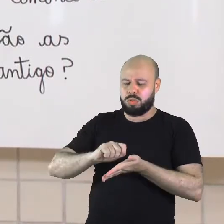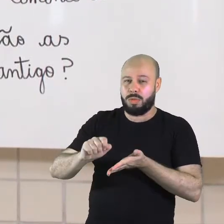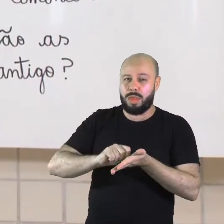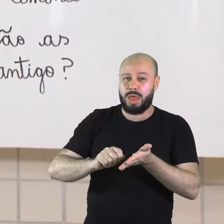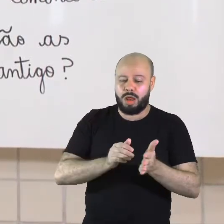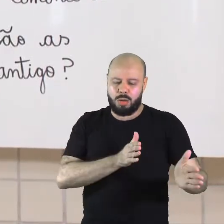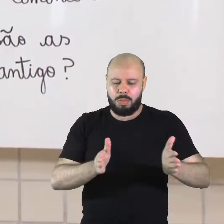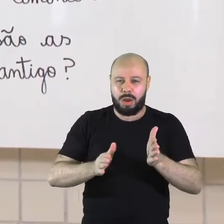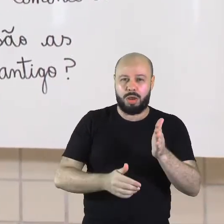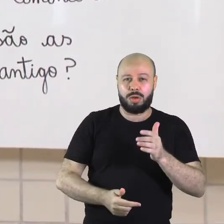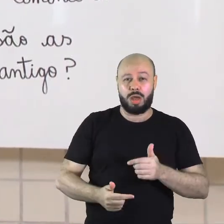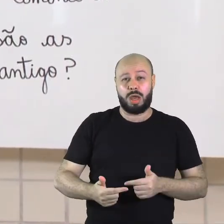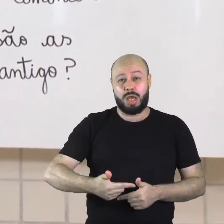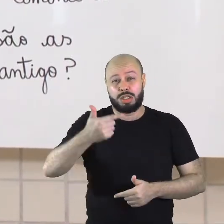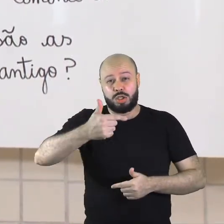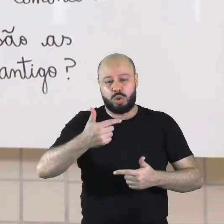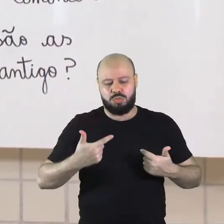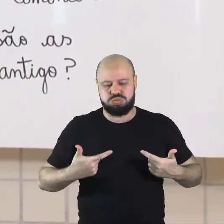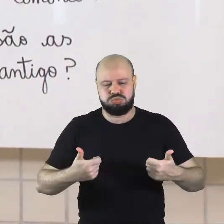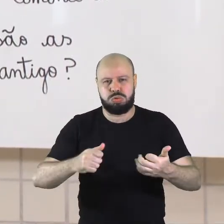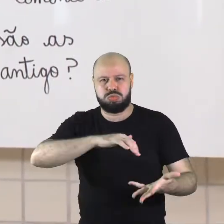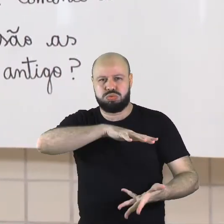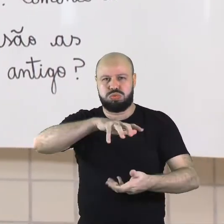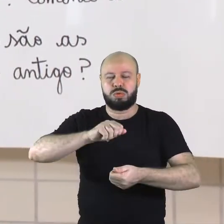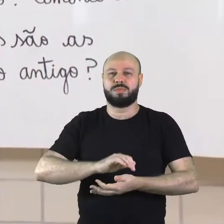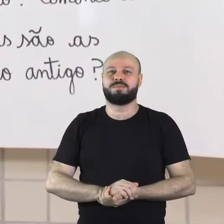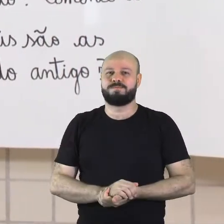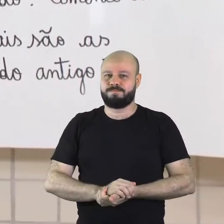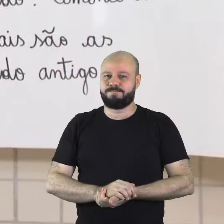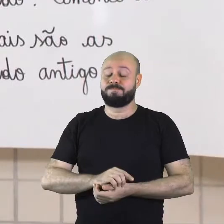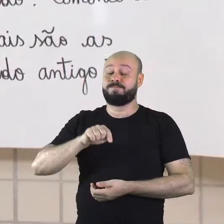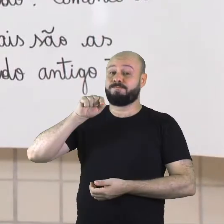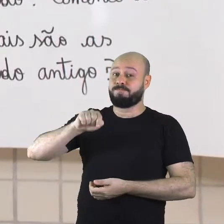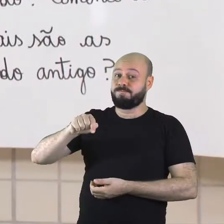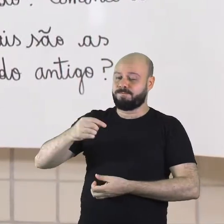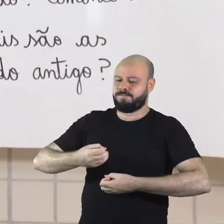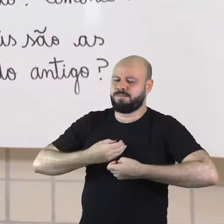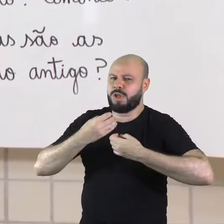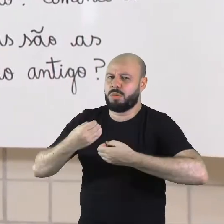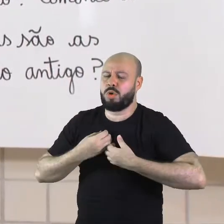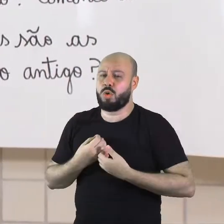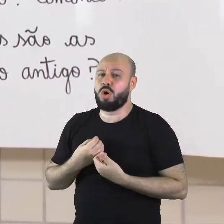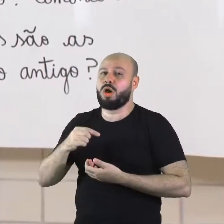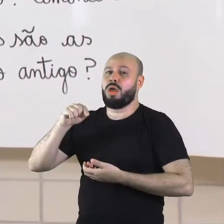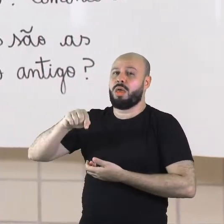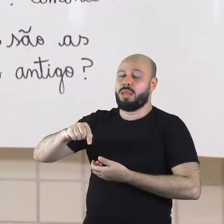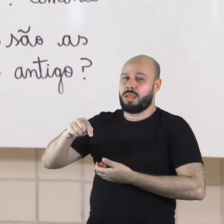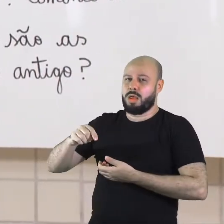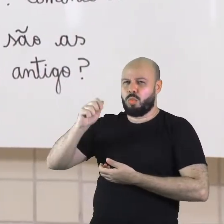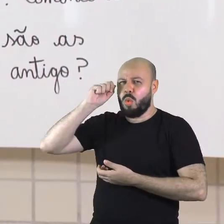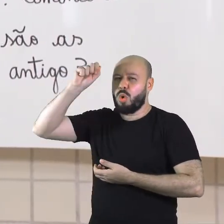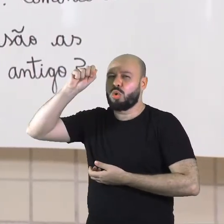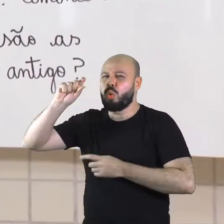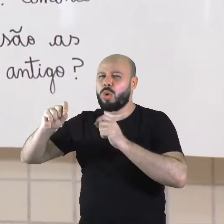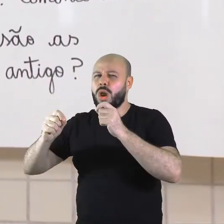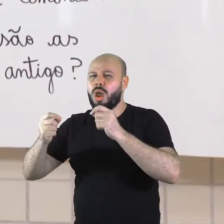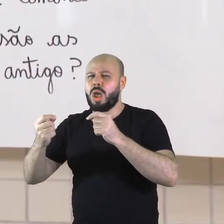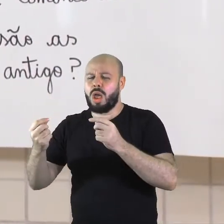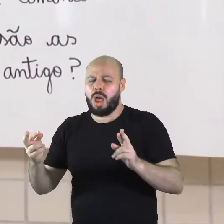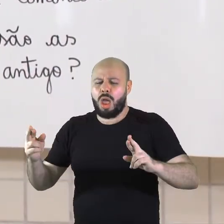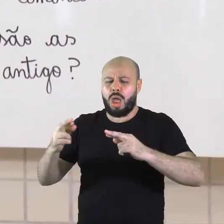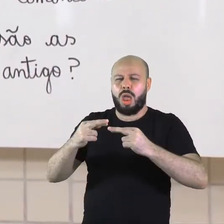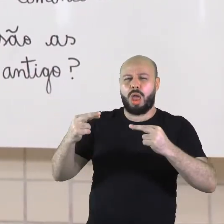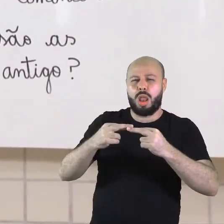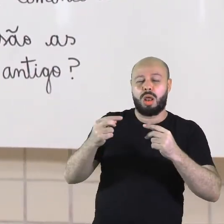Guerra Mundial. Então, vejam bem que esse poema do Drummond, ele dialoga com o nosso texto inicial